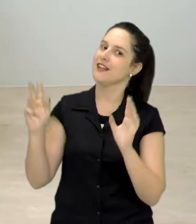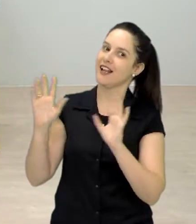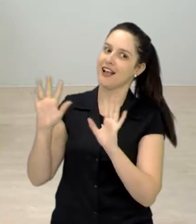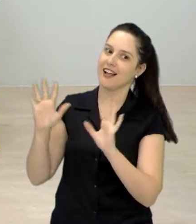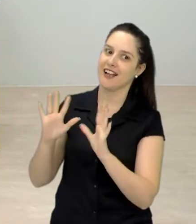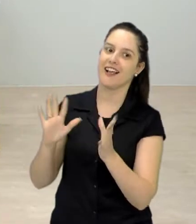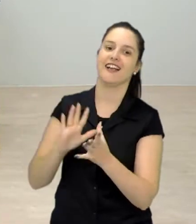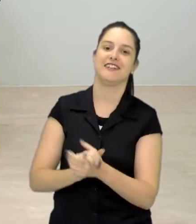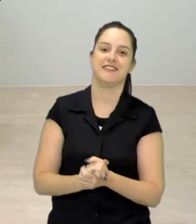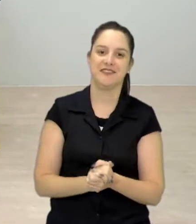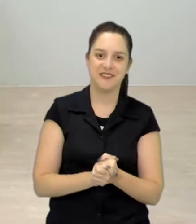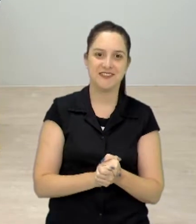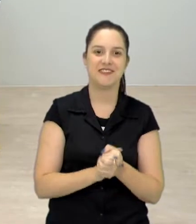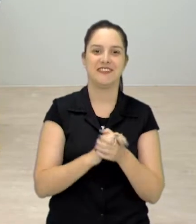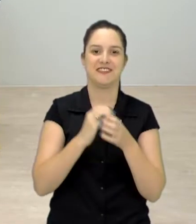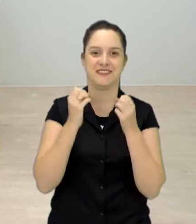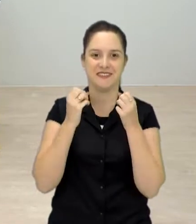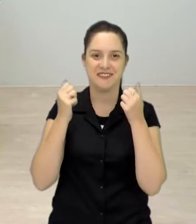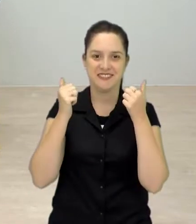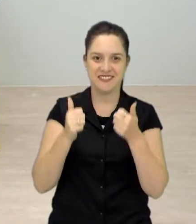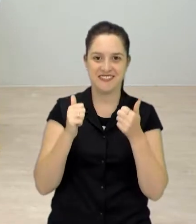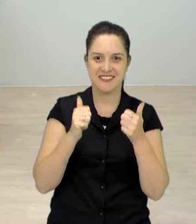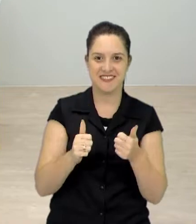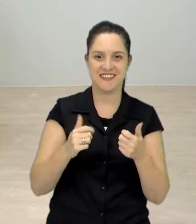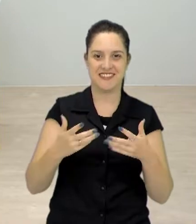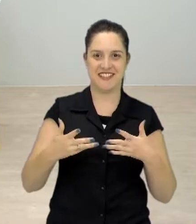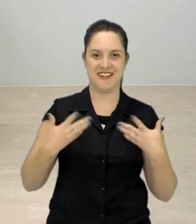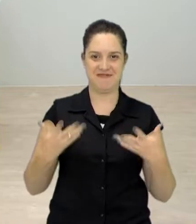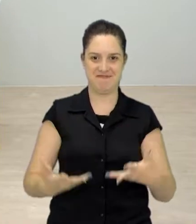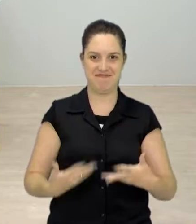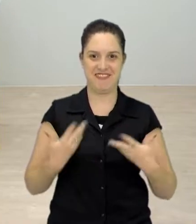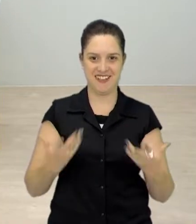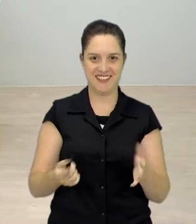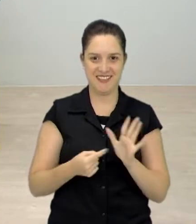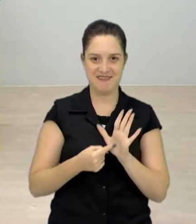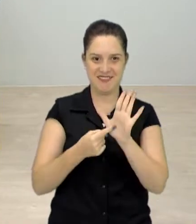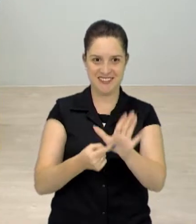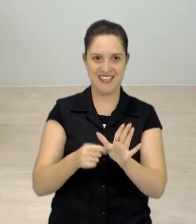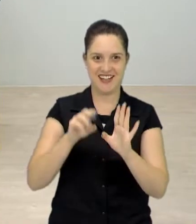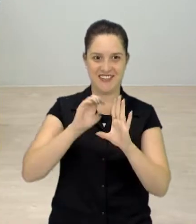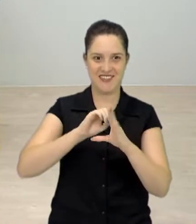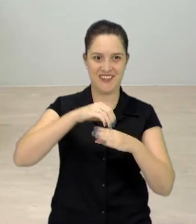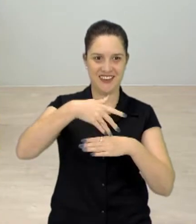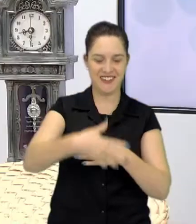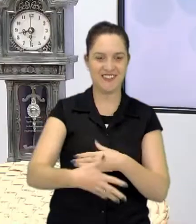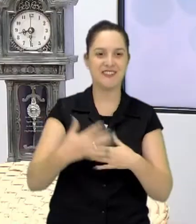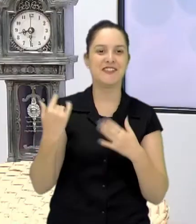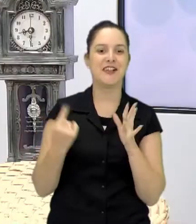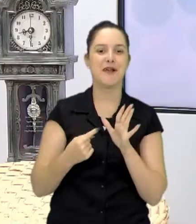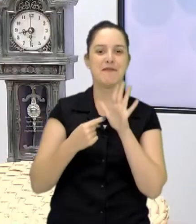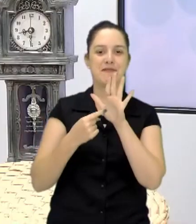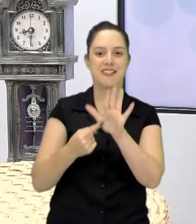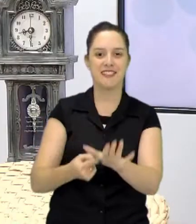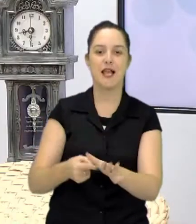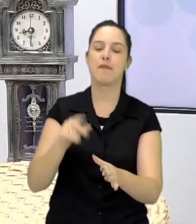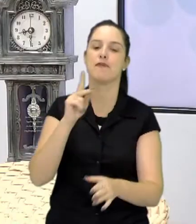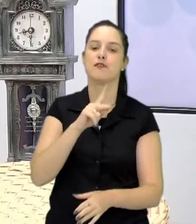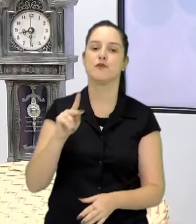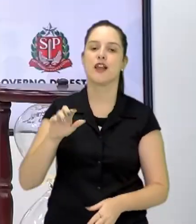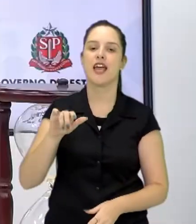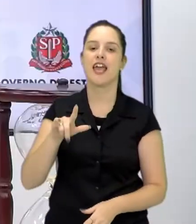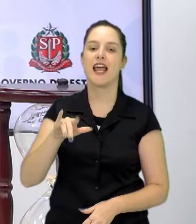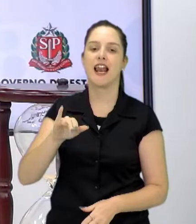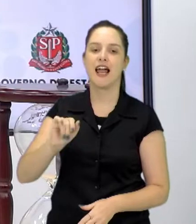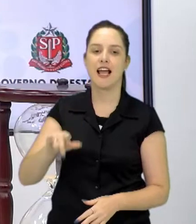né? Olá! Isso. É isso aí, a gente juntando várias categorias aí, vários conteúdos. Exato, então eles vão se apresentar, a professora Elaine. Vamos lá